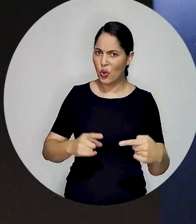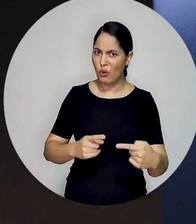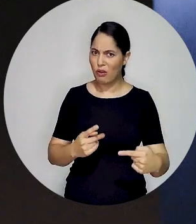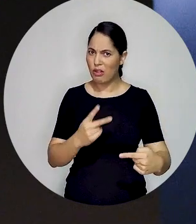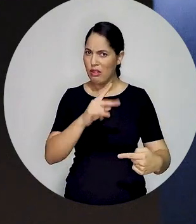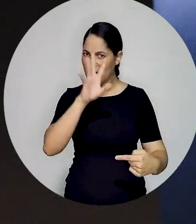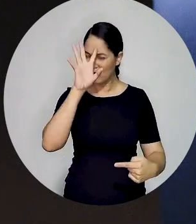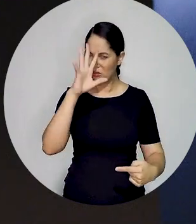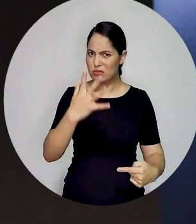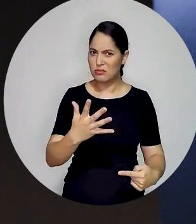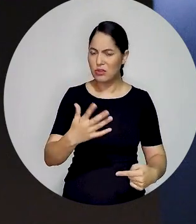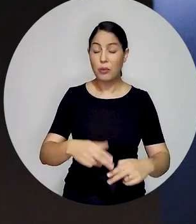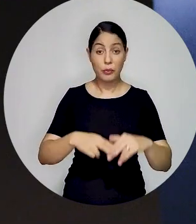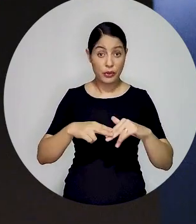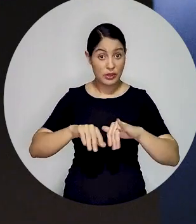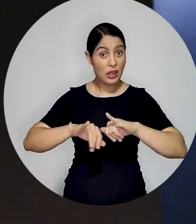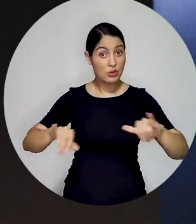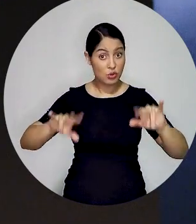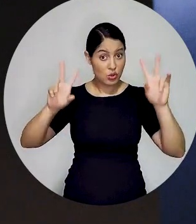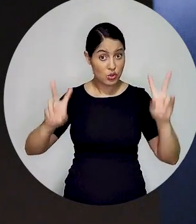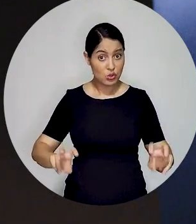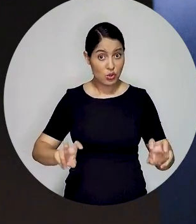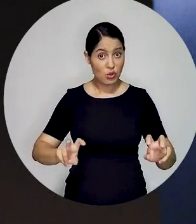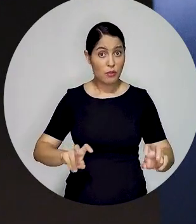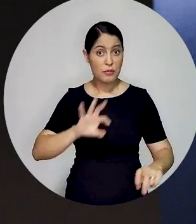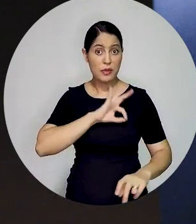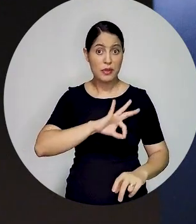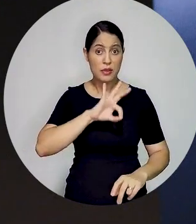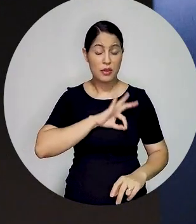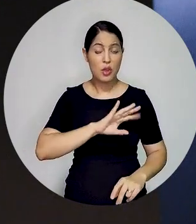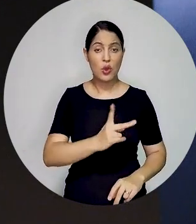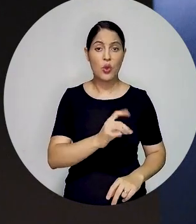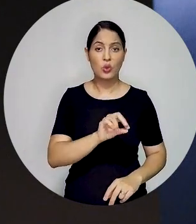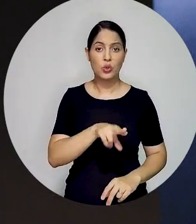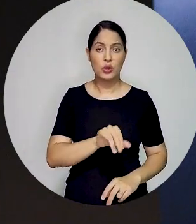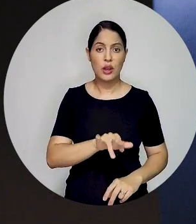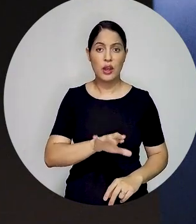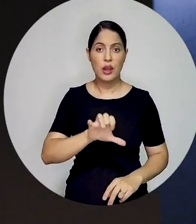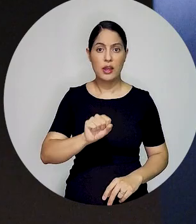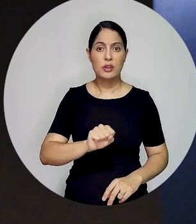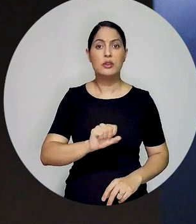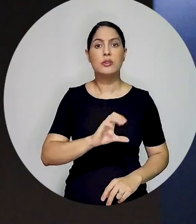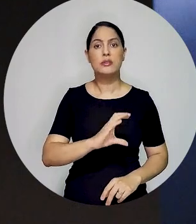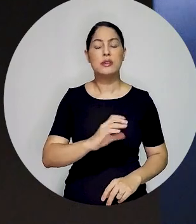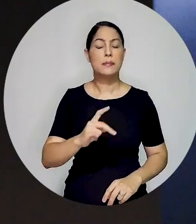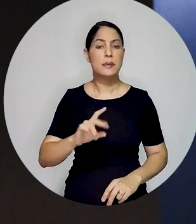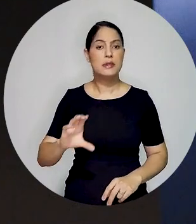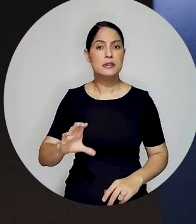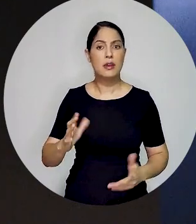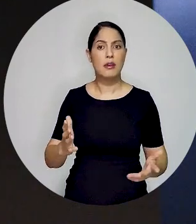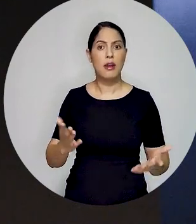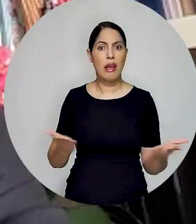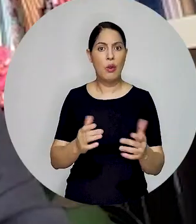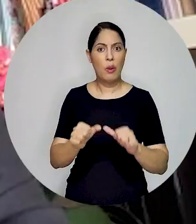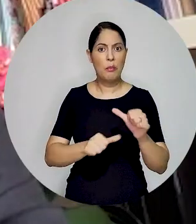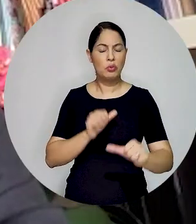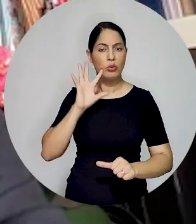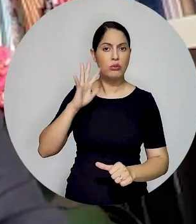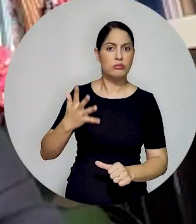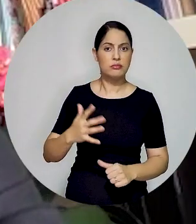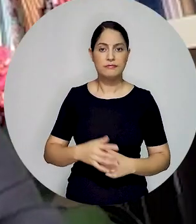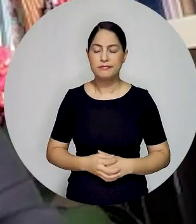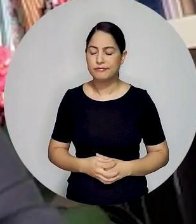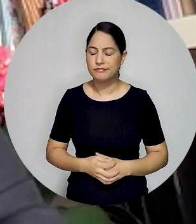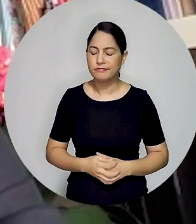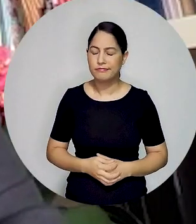STJ contra a decisão da própria Corte, que garante honorários de sucumbência previstos no CPC. Confira. E agora nós somos